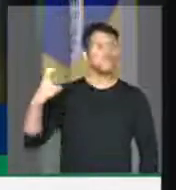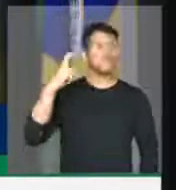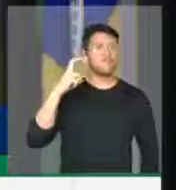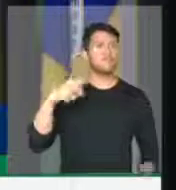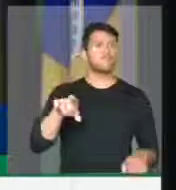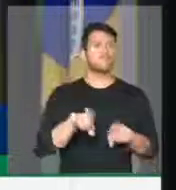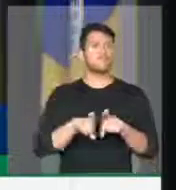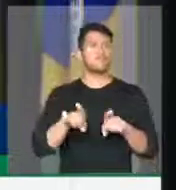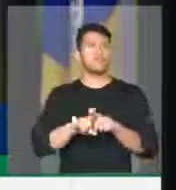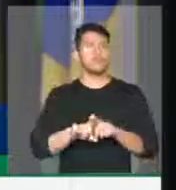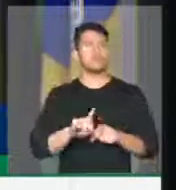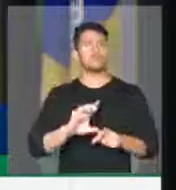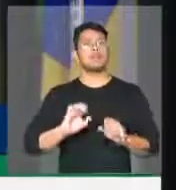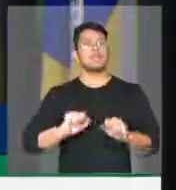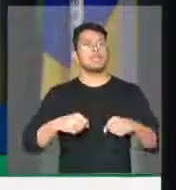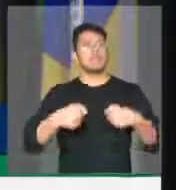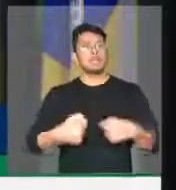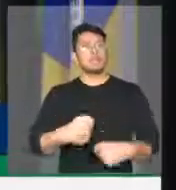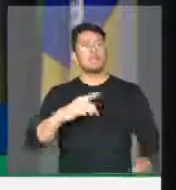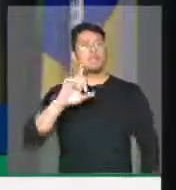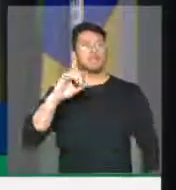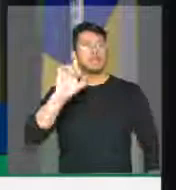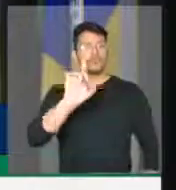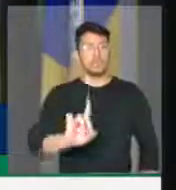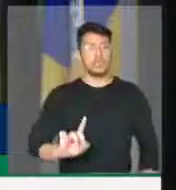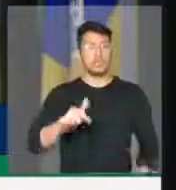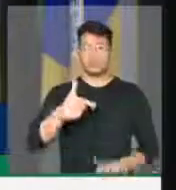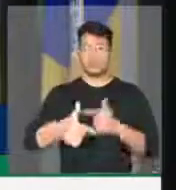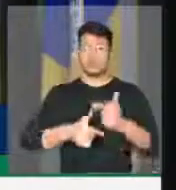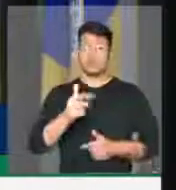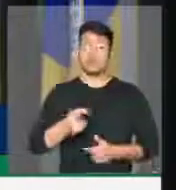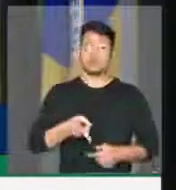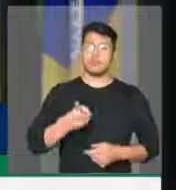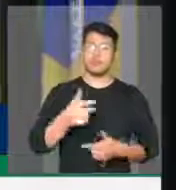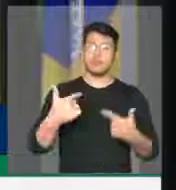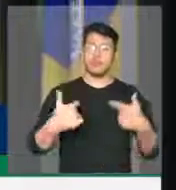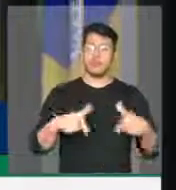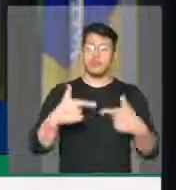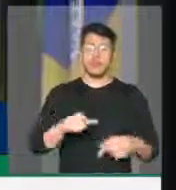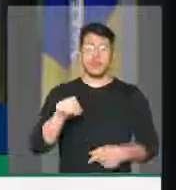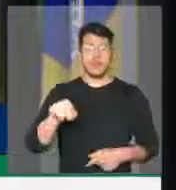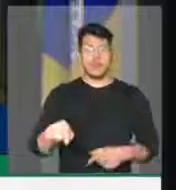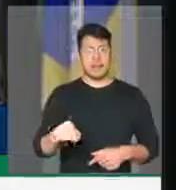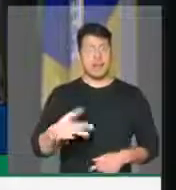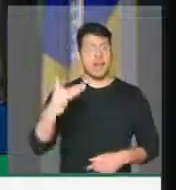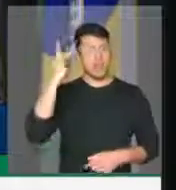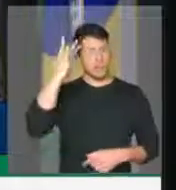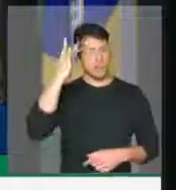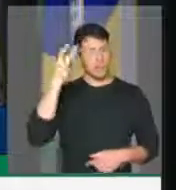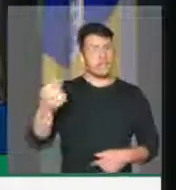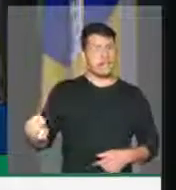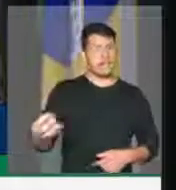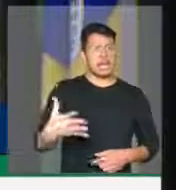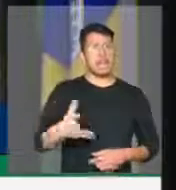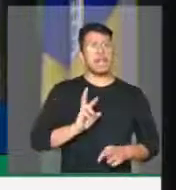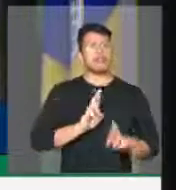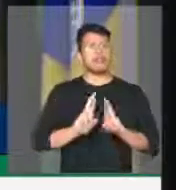trabalho, ela vem prestando ao TST uma visão liberal, moderna das relações